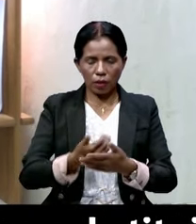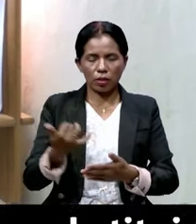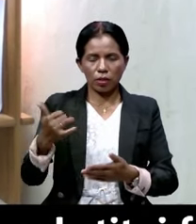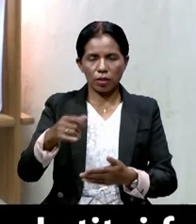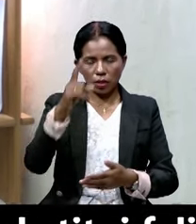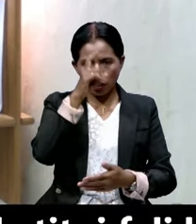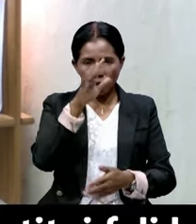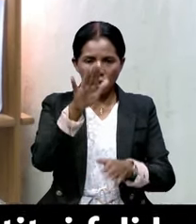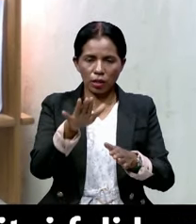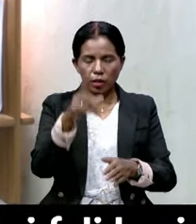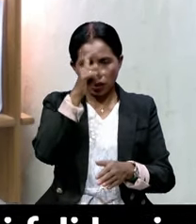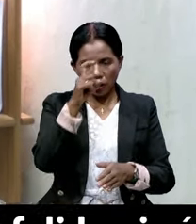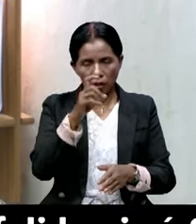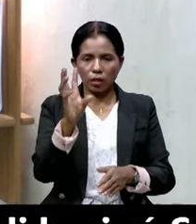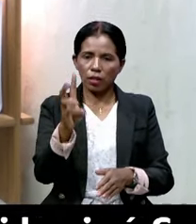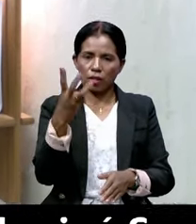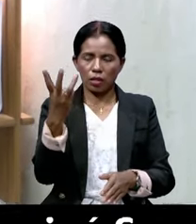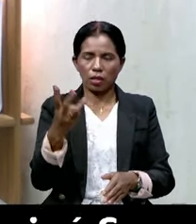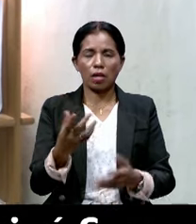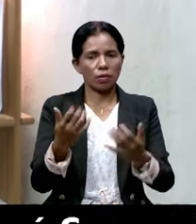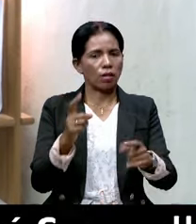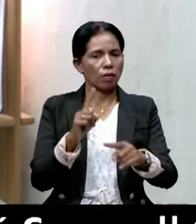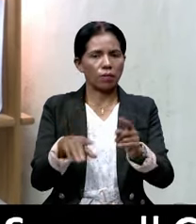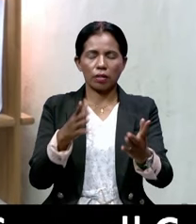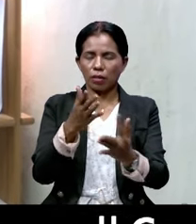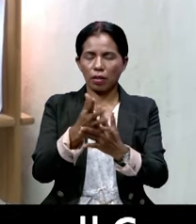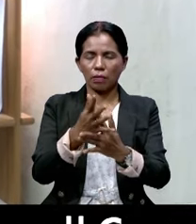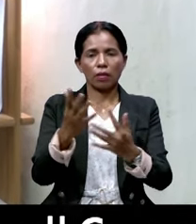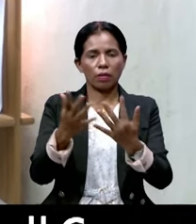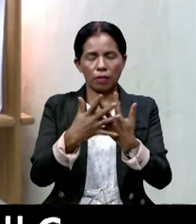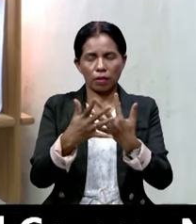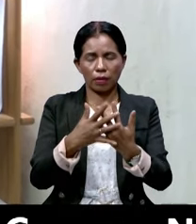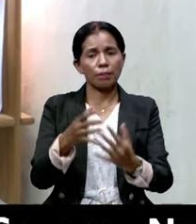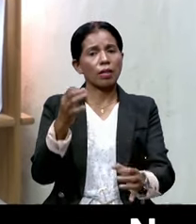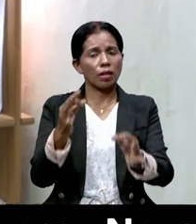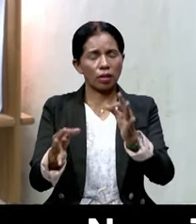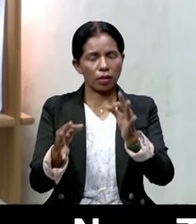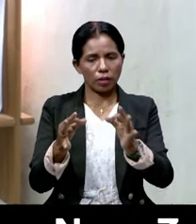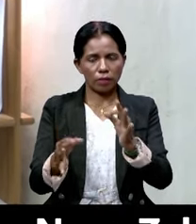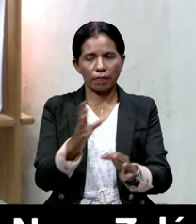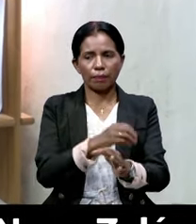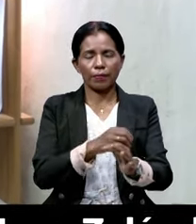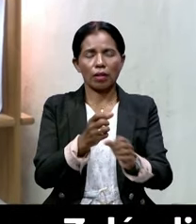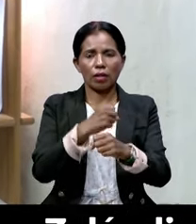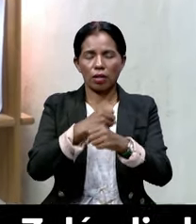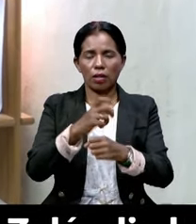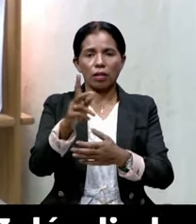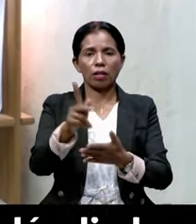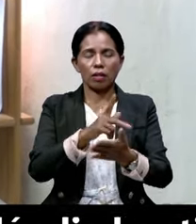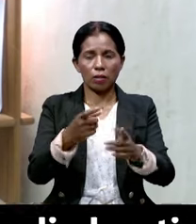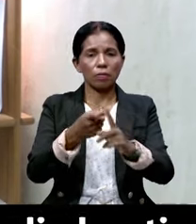anos. Agora, quando, sempre que é facto típico, ele comete o se lavar e